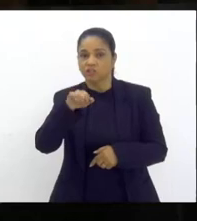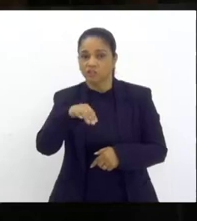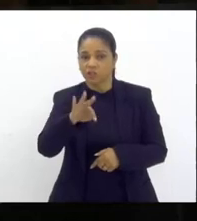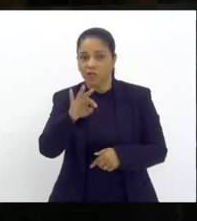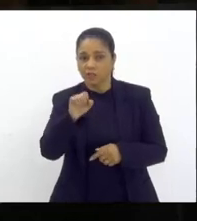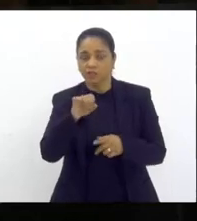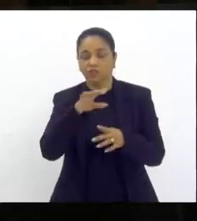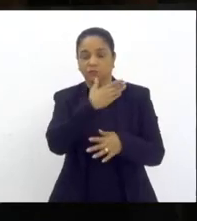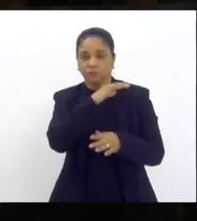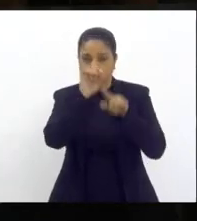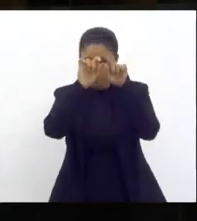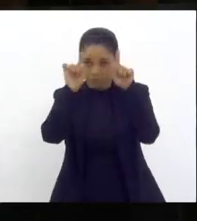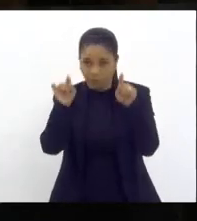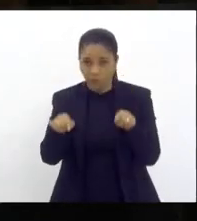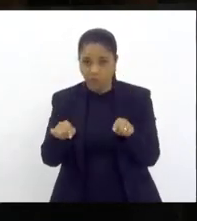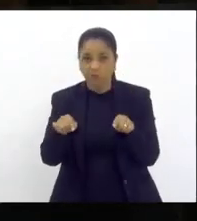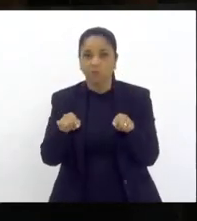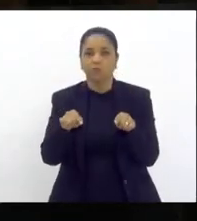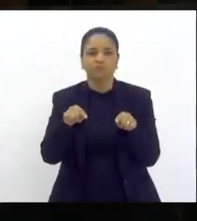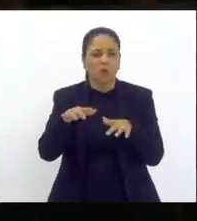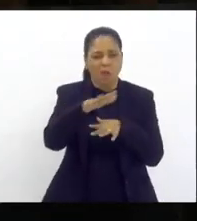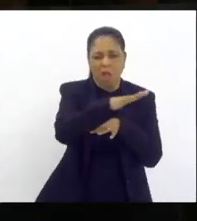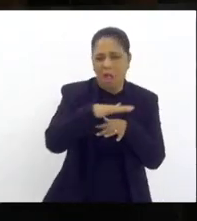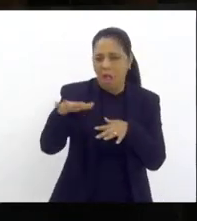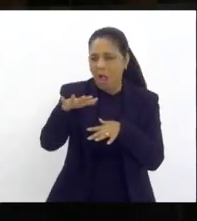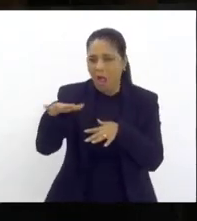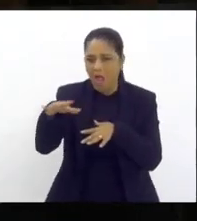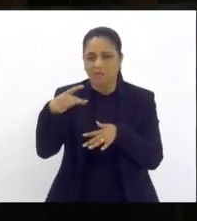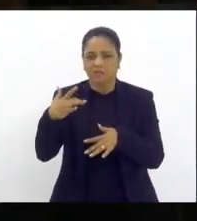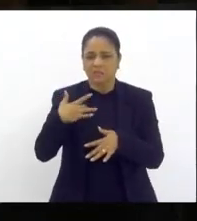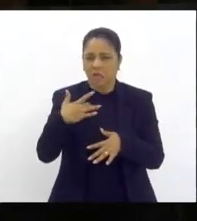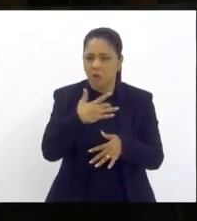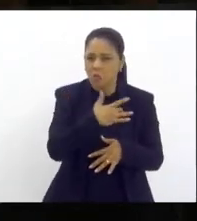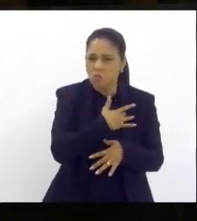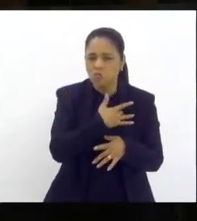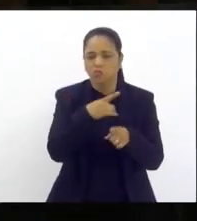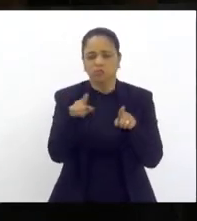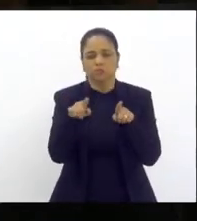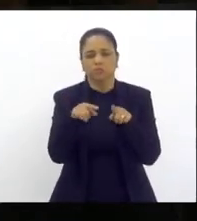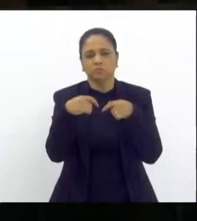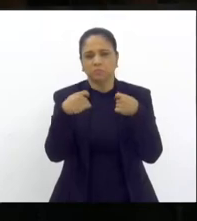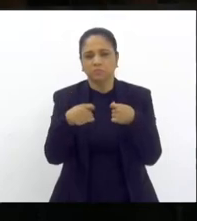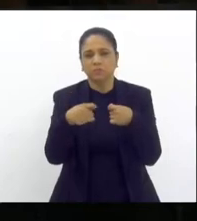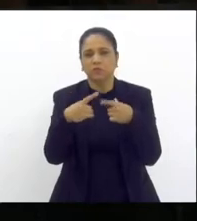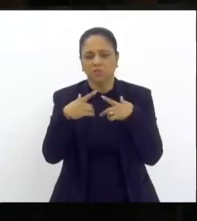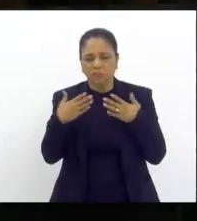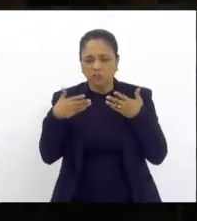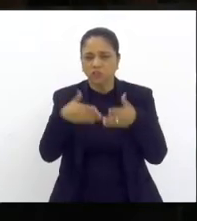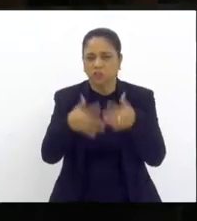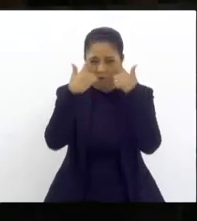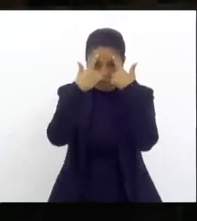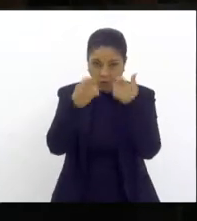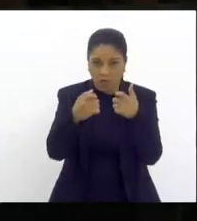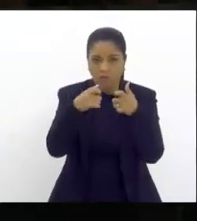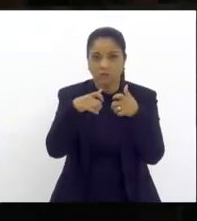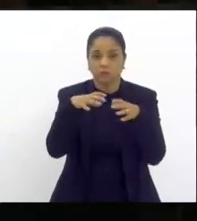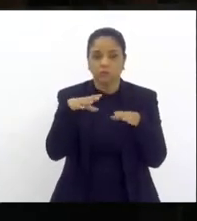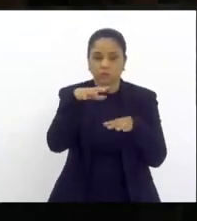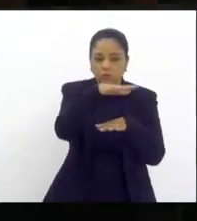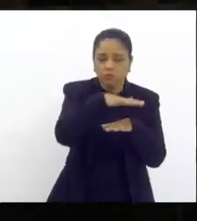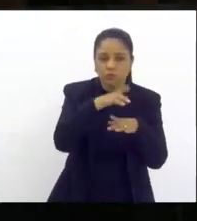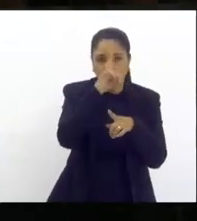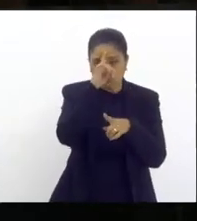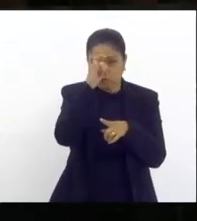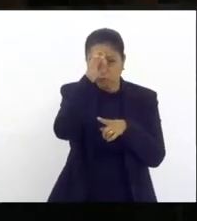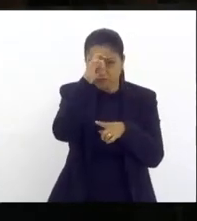na saúde, quando atende essa mulher, quando ela chega violentada, e muitas vezes nas unidades de saúde elas